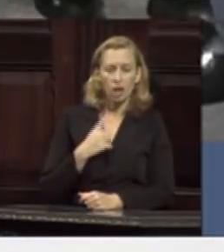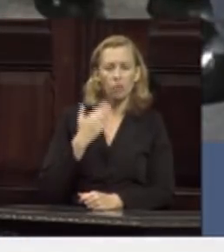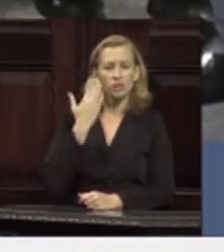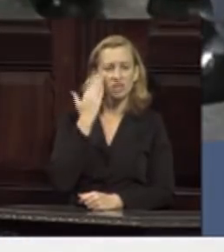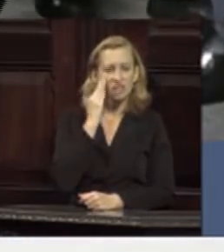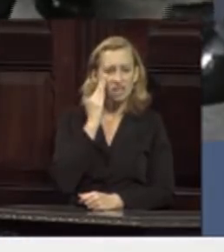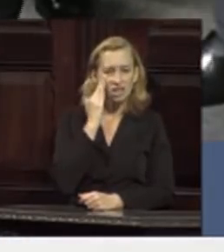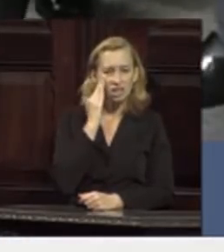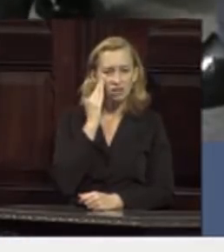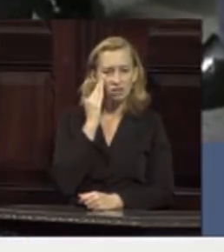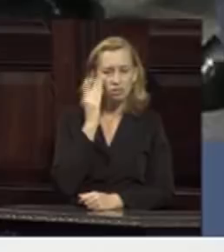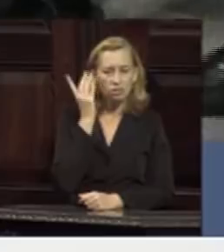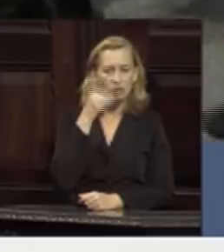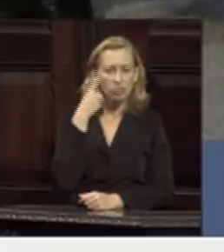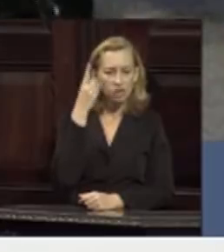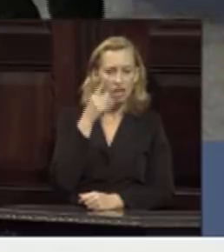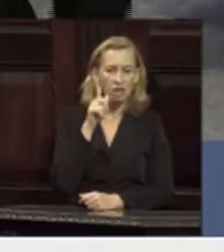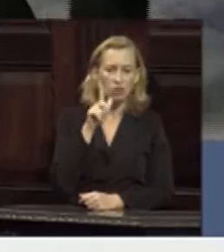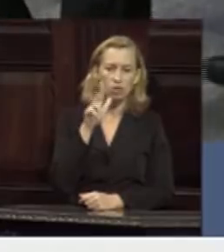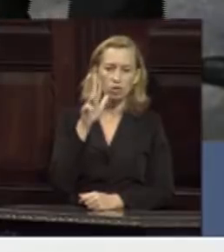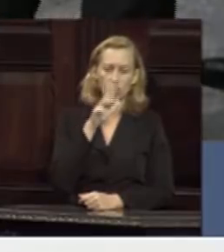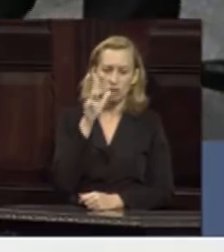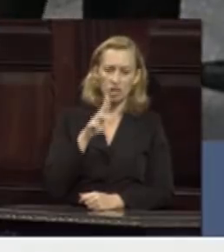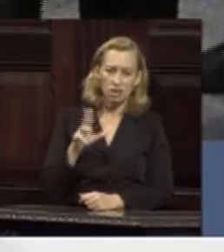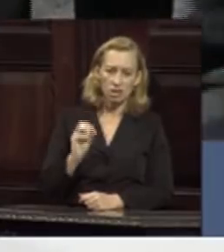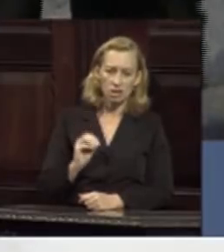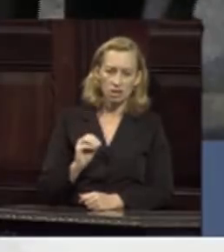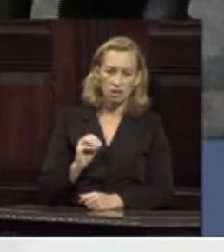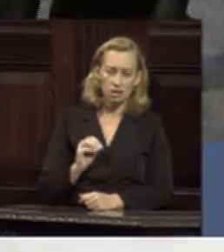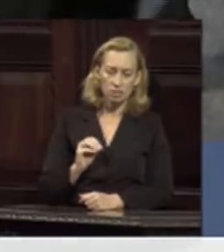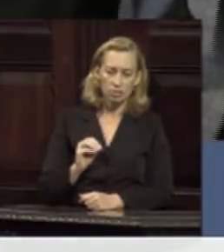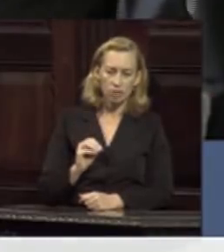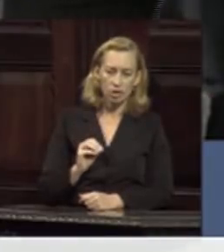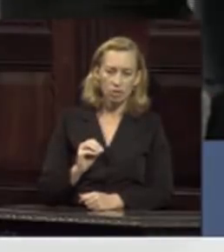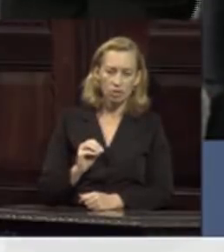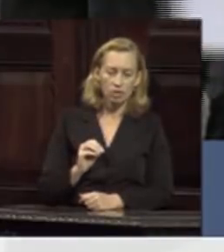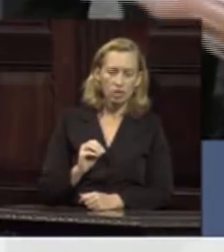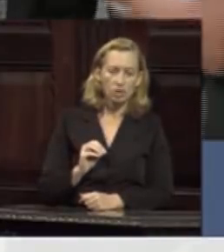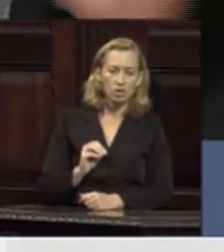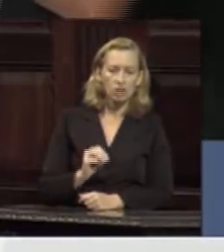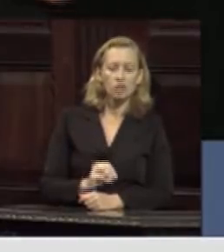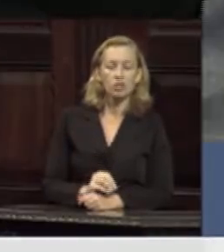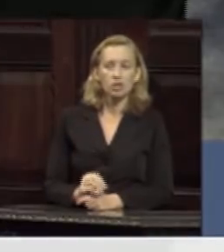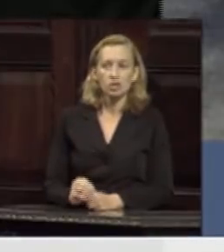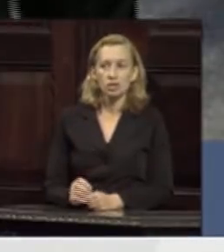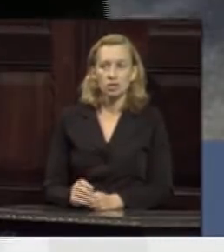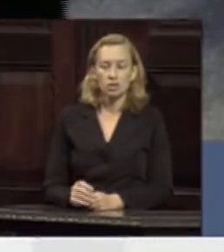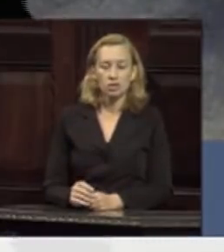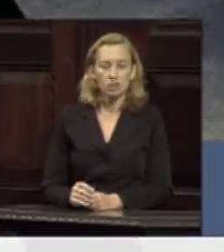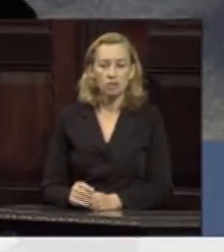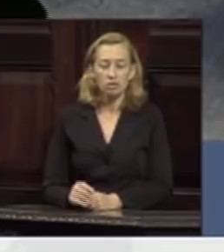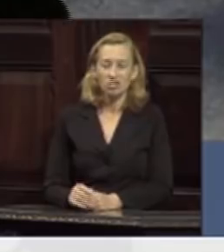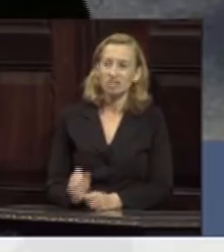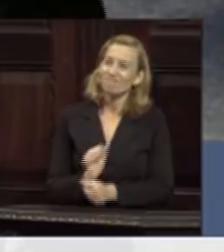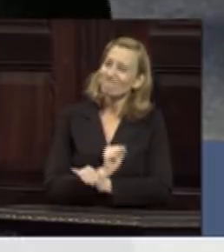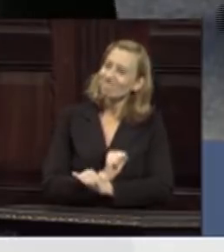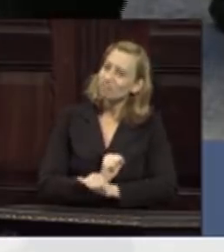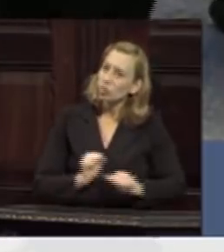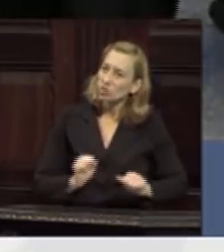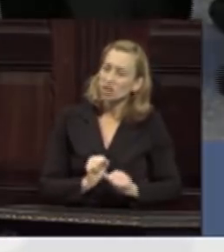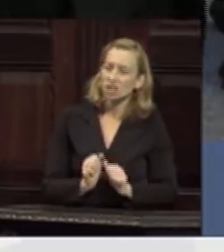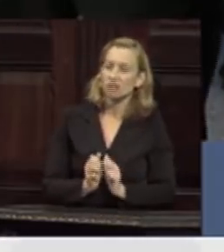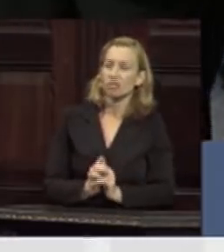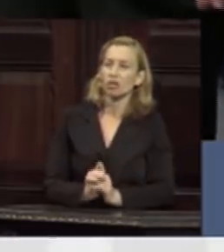boa intenção do deputado Luiz Paulo, mas foi explicitado isso no Colégio de Líderes. É praticamente impossível